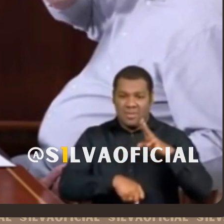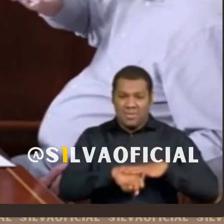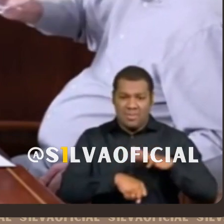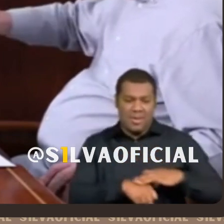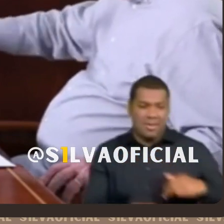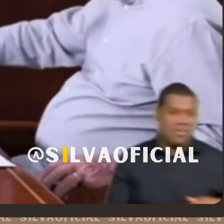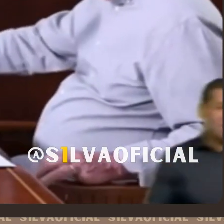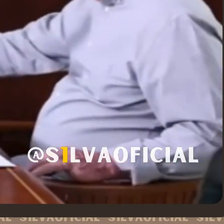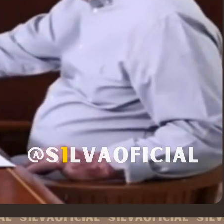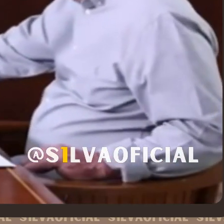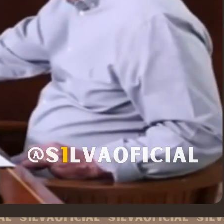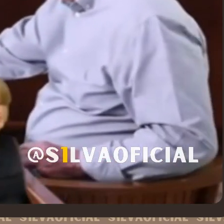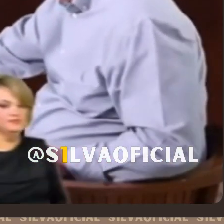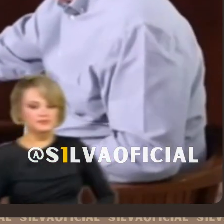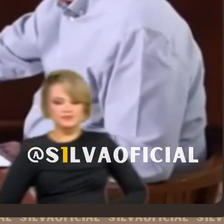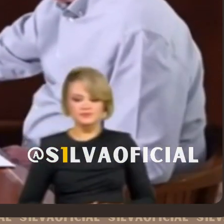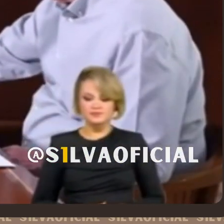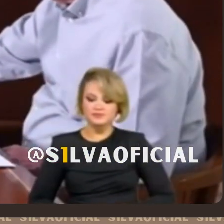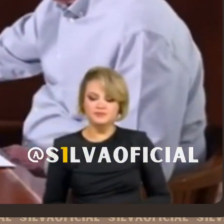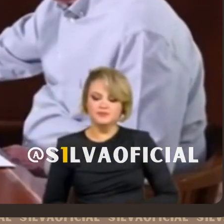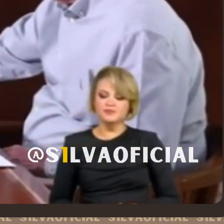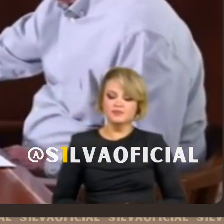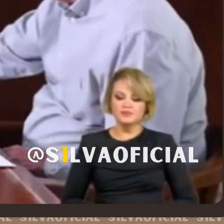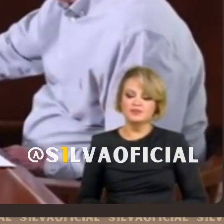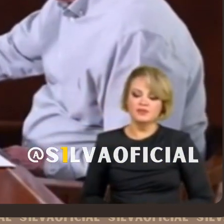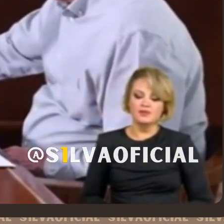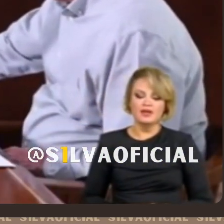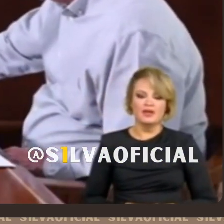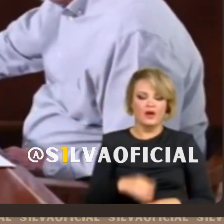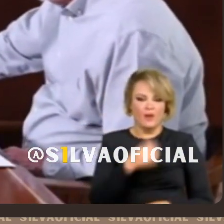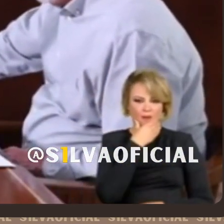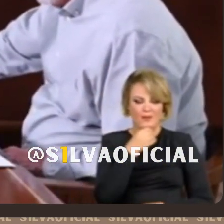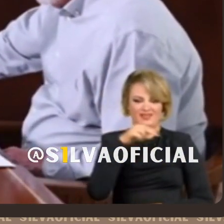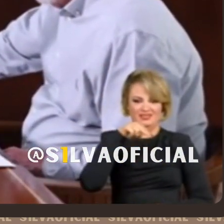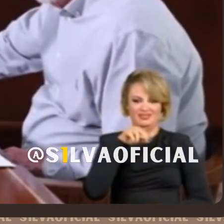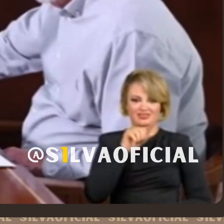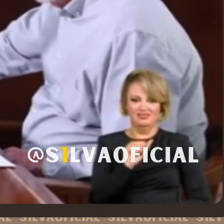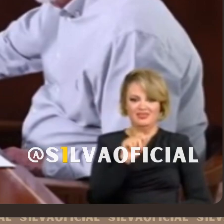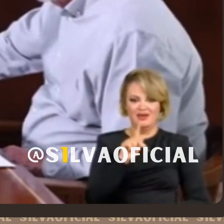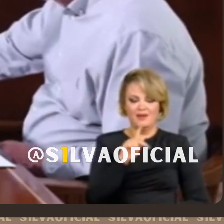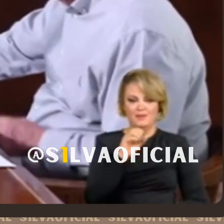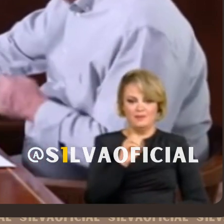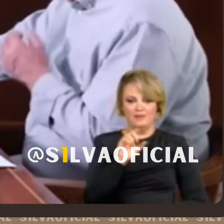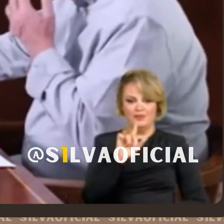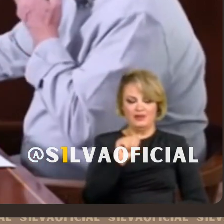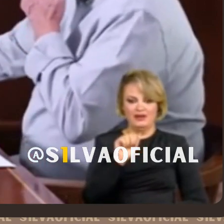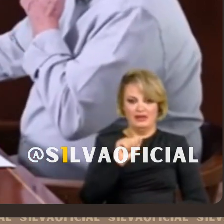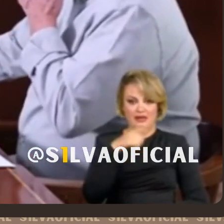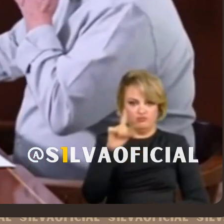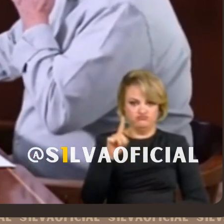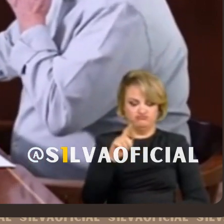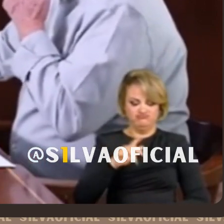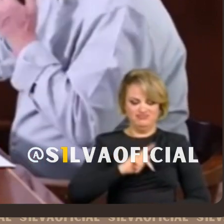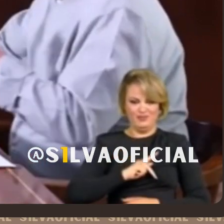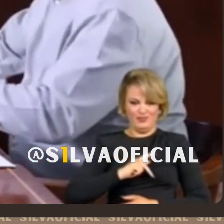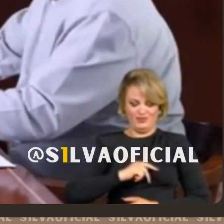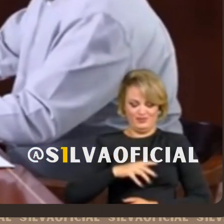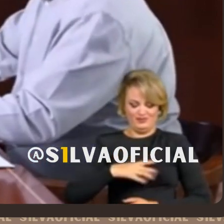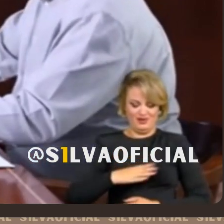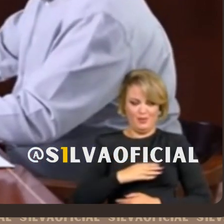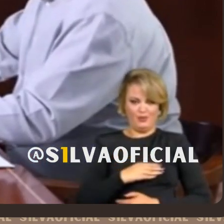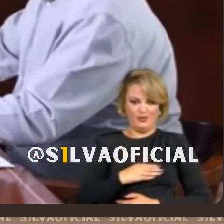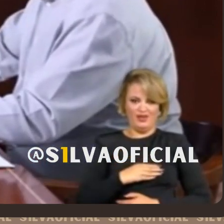Até uma historinha aqui. O Napoleão foi a primeira pessoa que realmente bombou a matemática democrática, digamos assim, no Ocidente, né? Claro que vinha do mundo árabe, lá atrás,